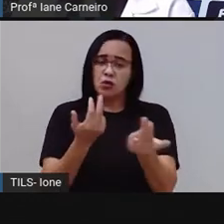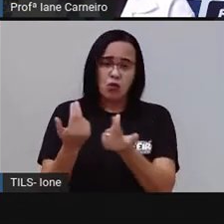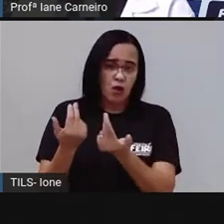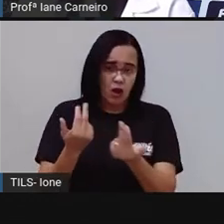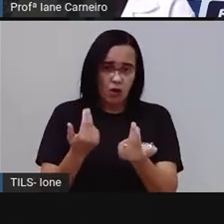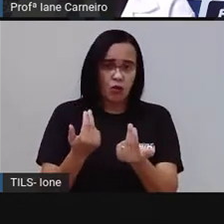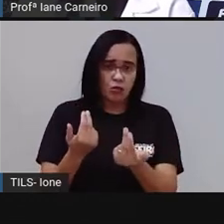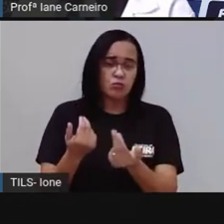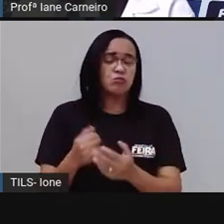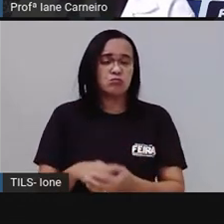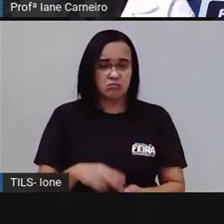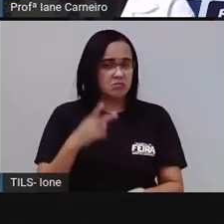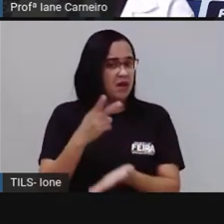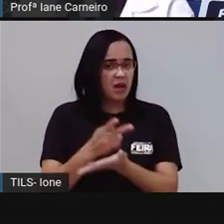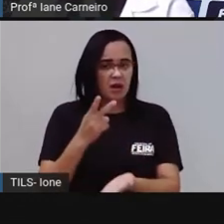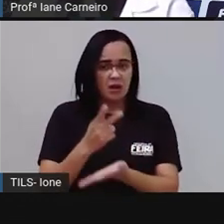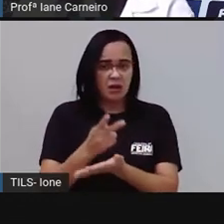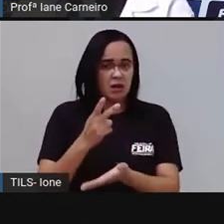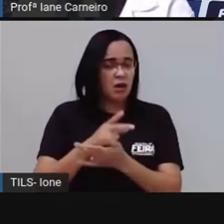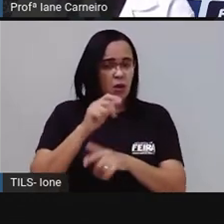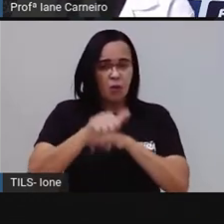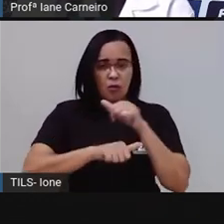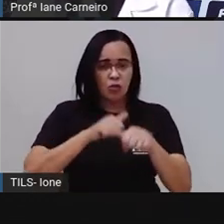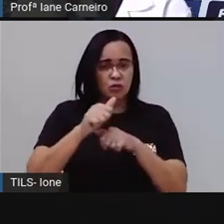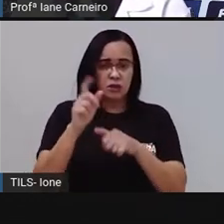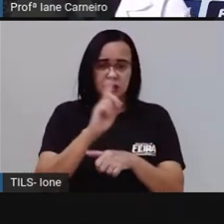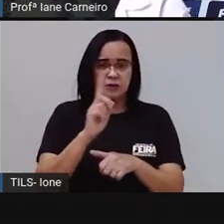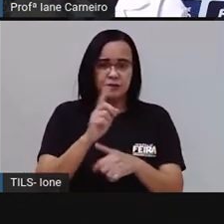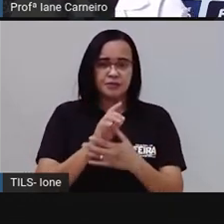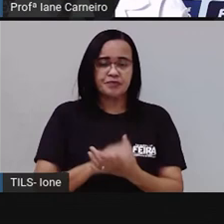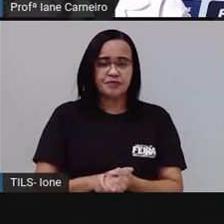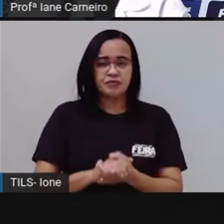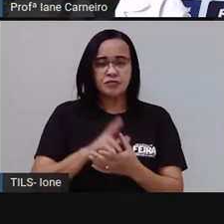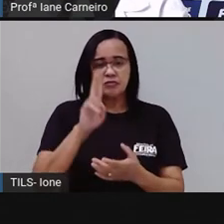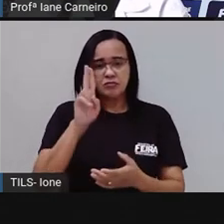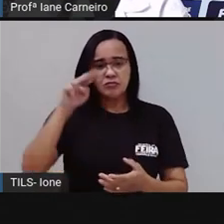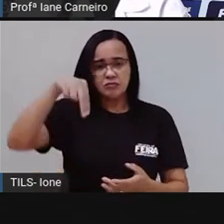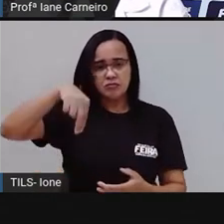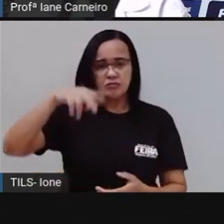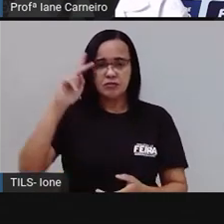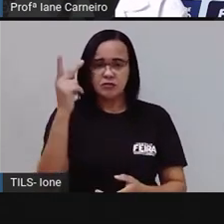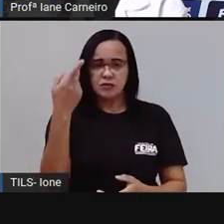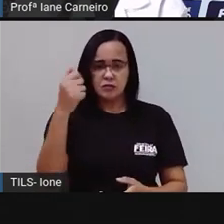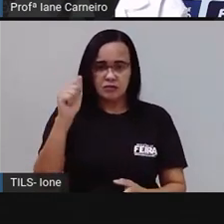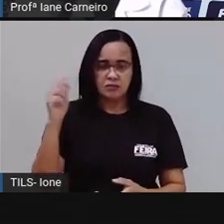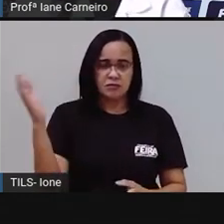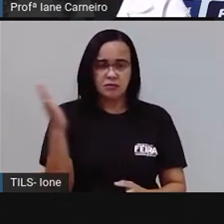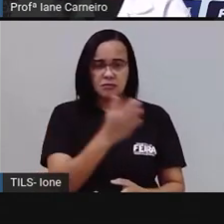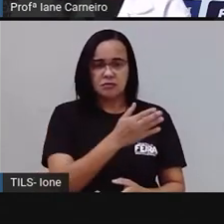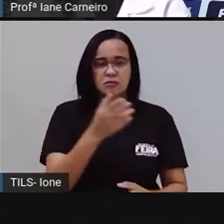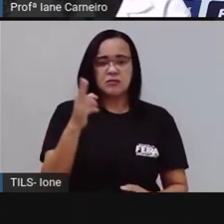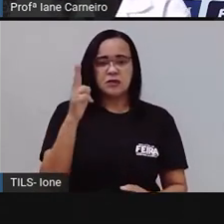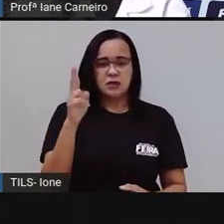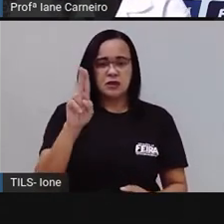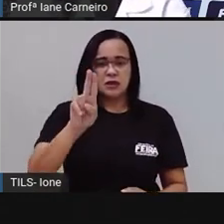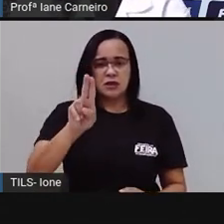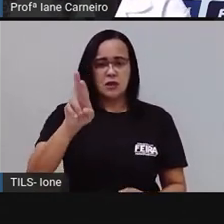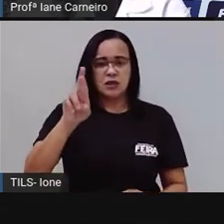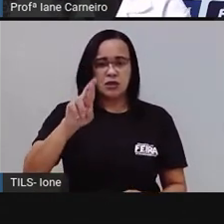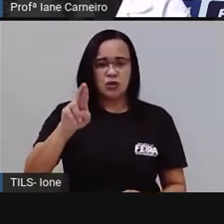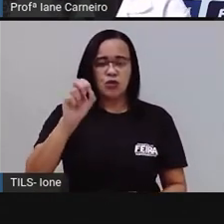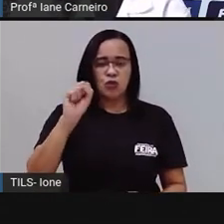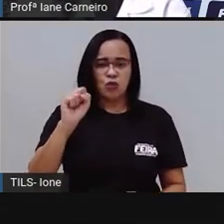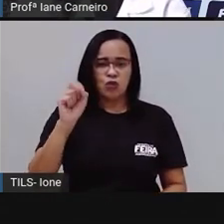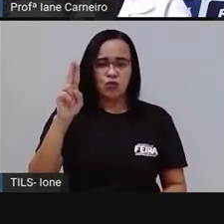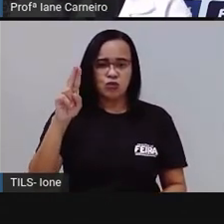Unha. Úrsula, certo? Úrsula. Unha e urso. Aqui é